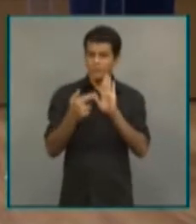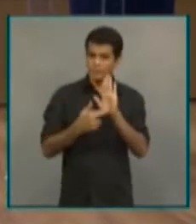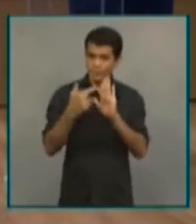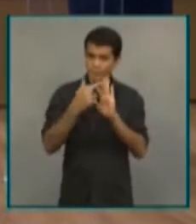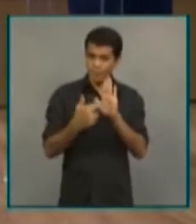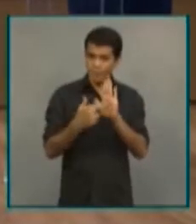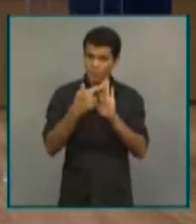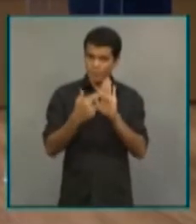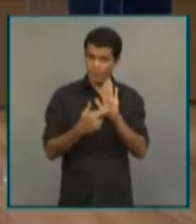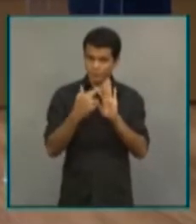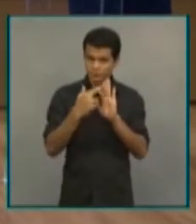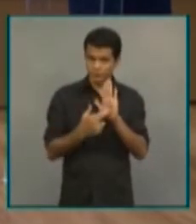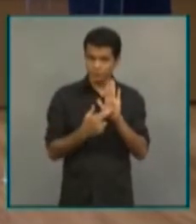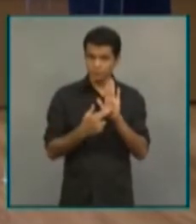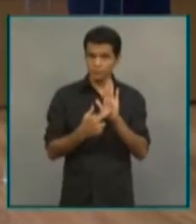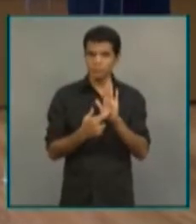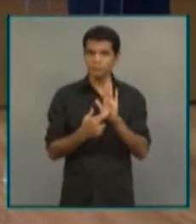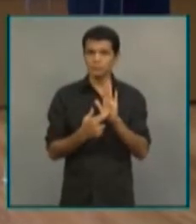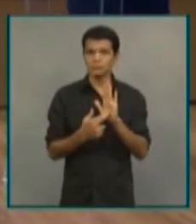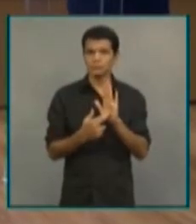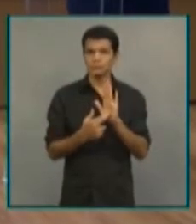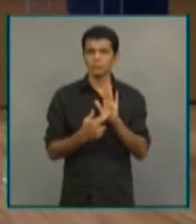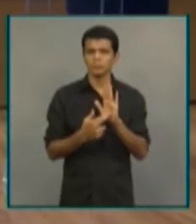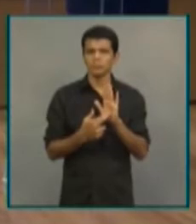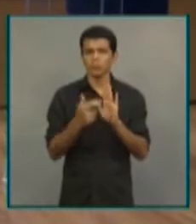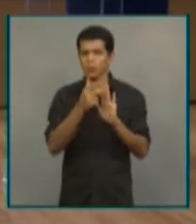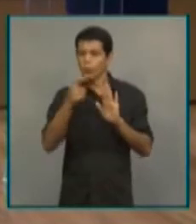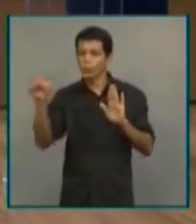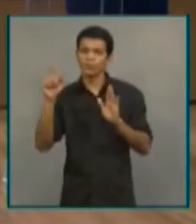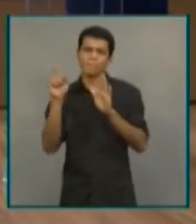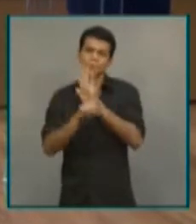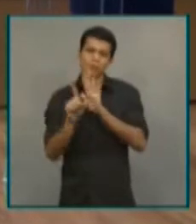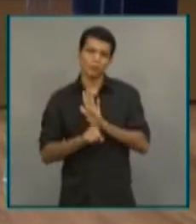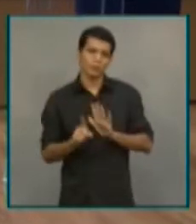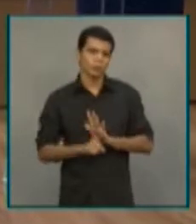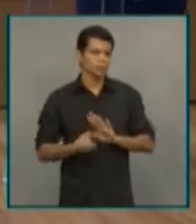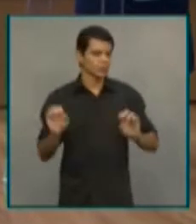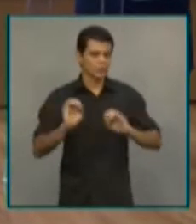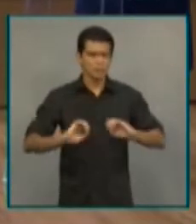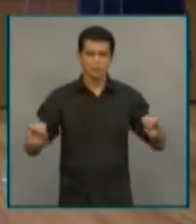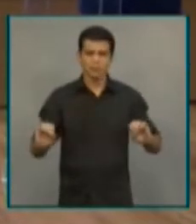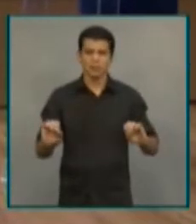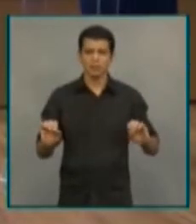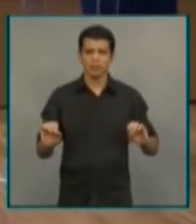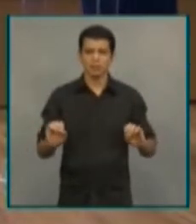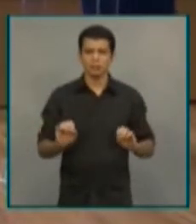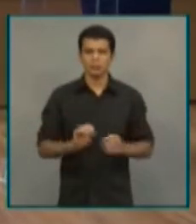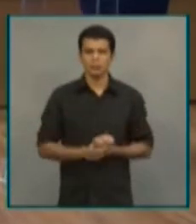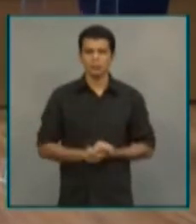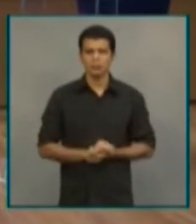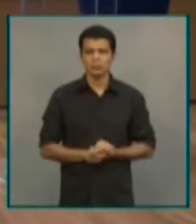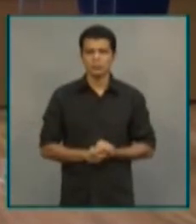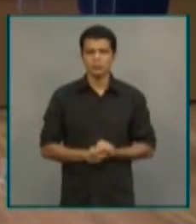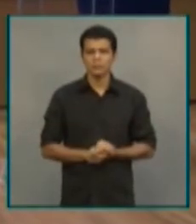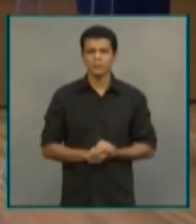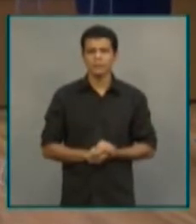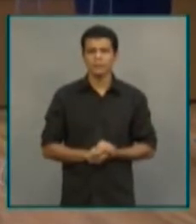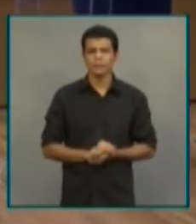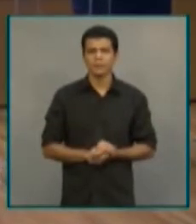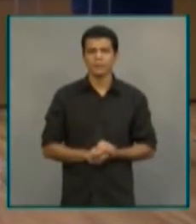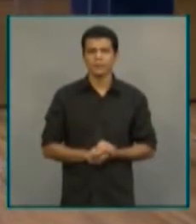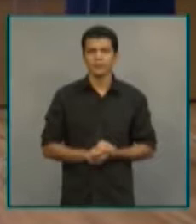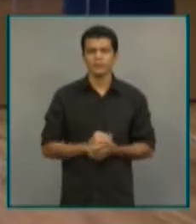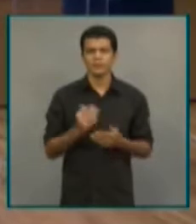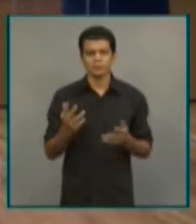não responderá mais a outras perguntas. Com a palavra, doutora Regina Jansen.